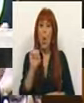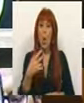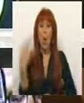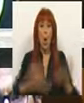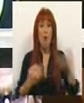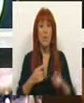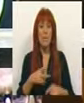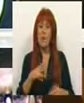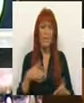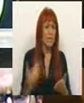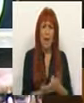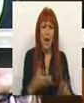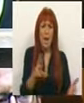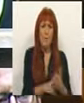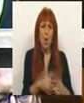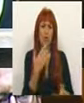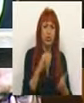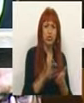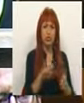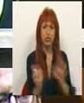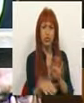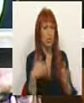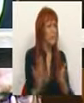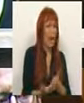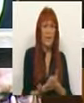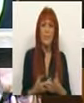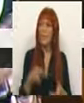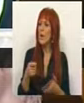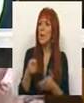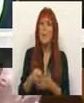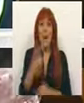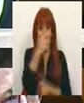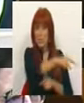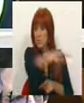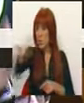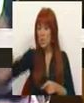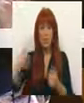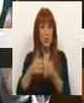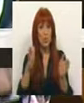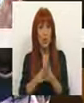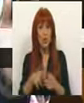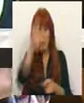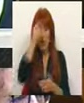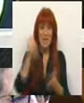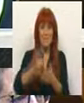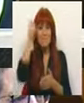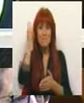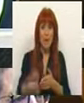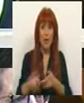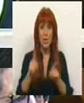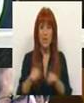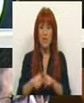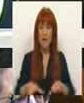se os tribunais não reconhecerem estes créditos ao fundo, pagam os contribuintes, paga ao Estado, foi isso que foi